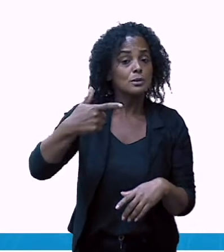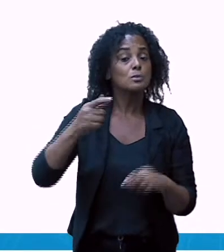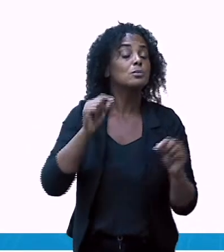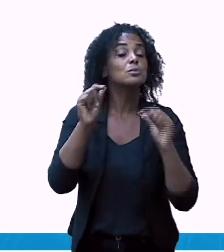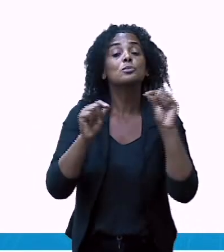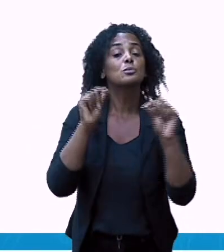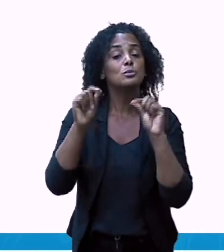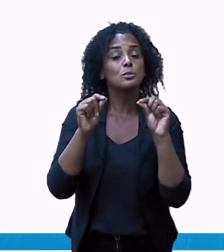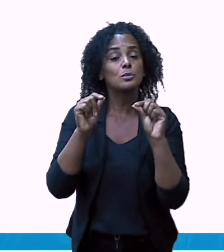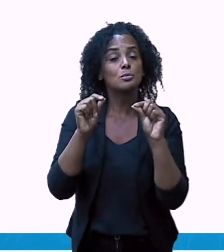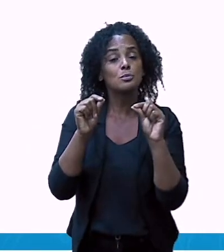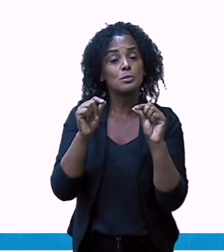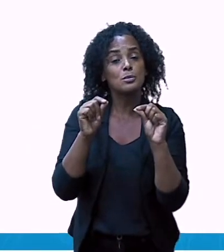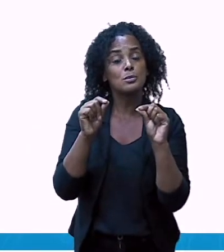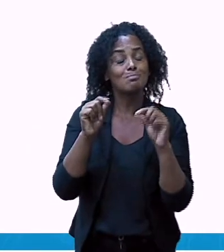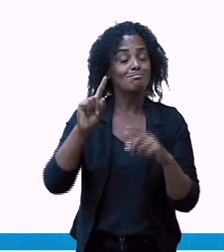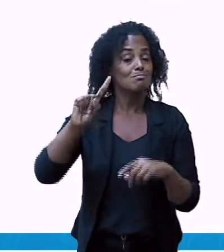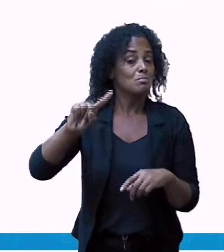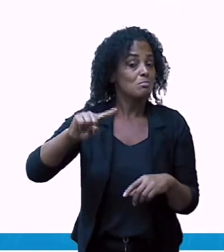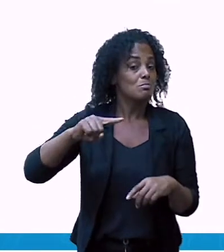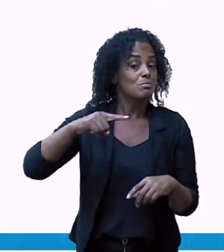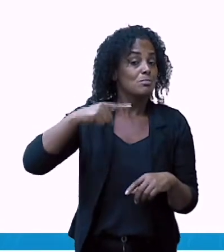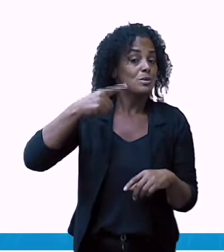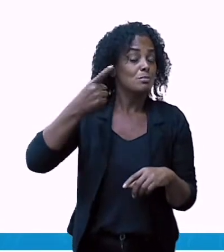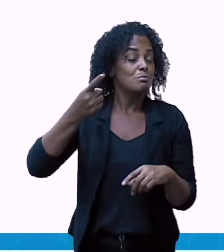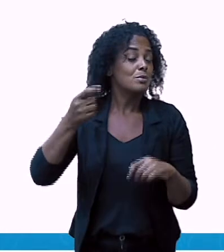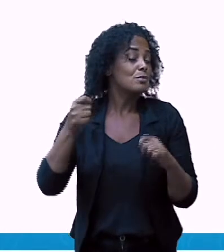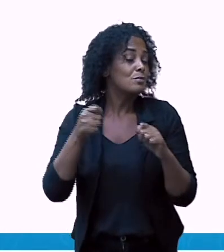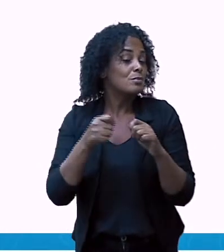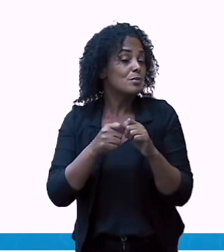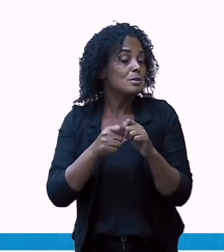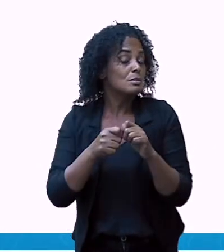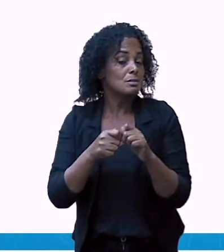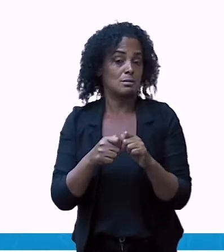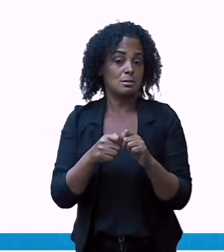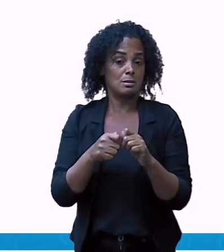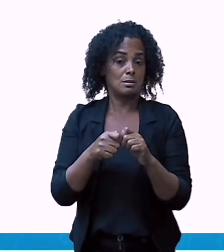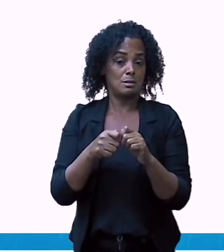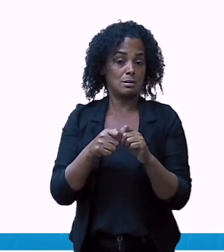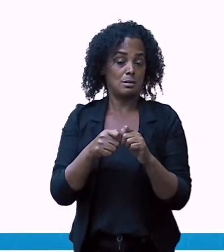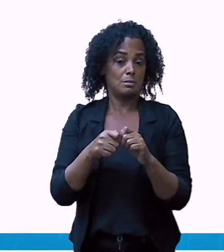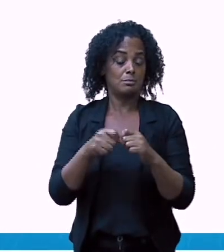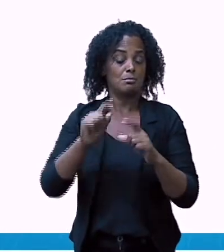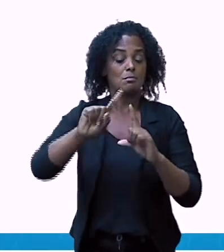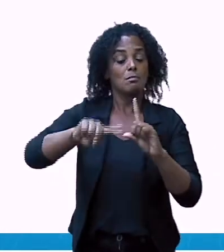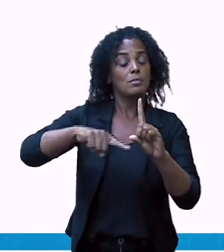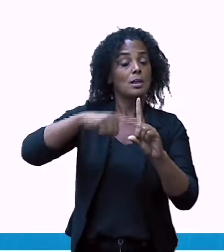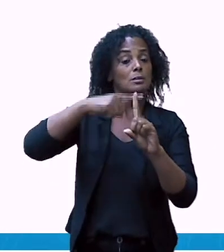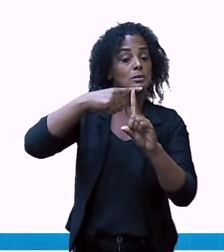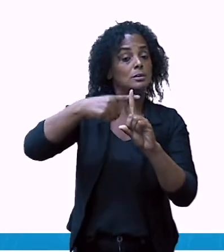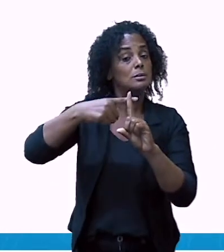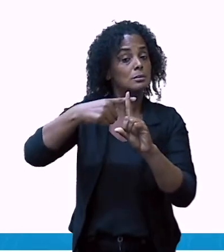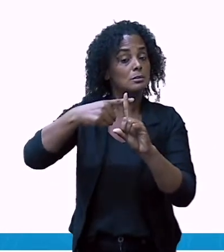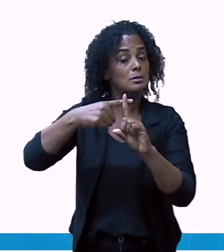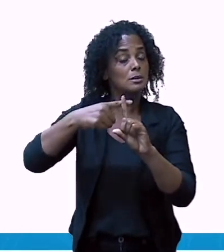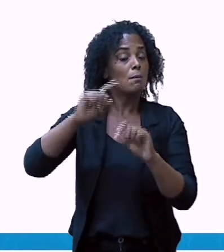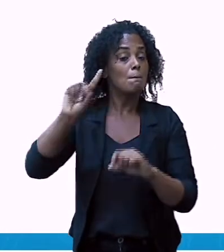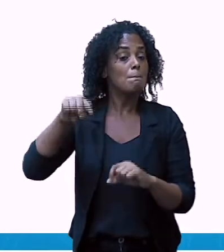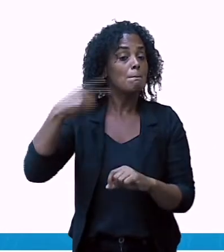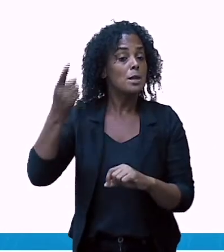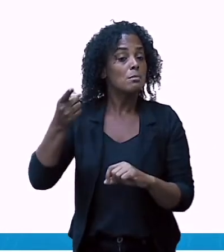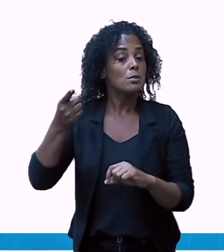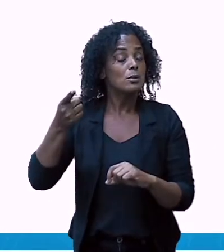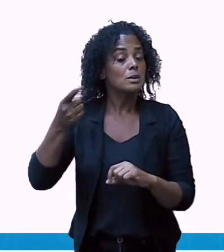o seguinte: depois, resolva a adição e a subtração, também na ordem em